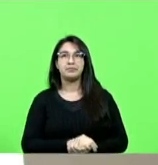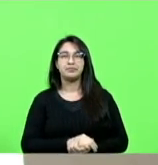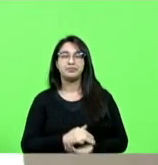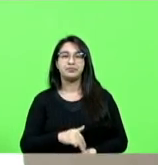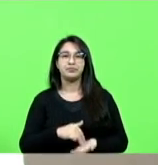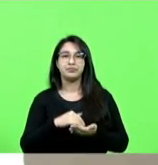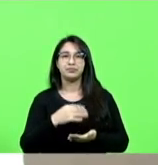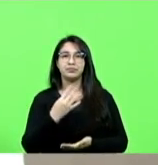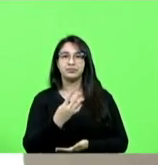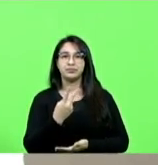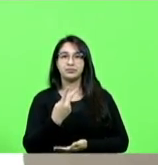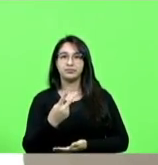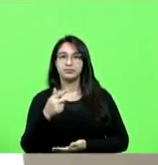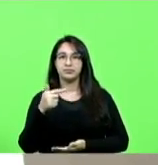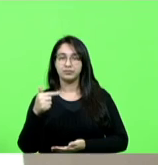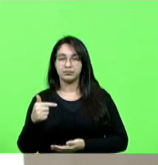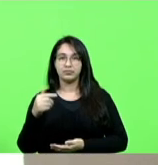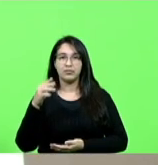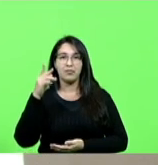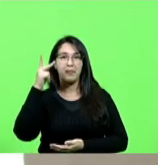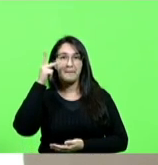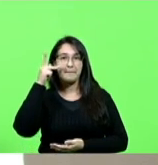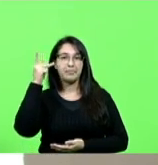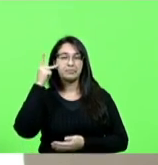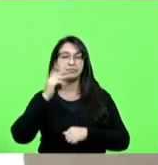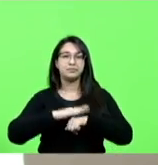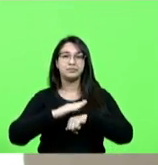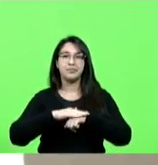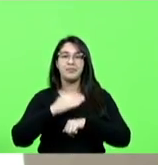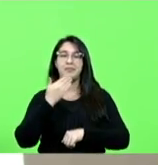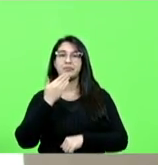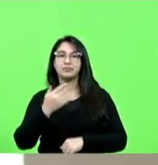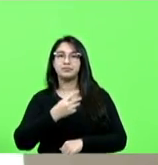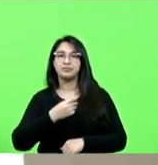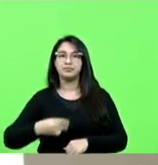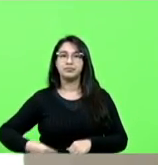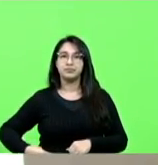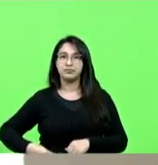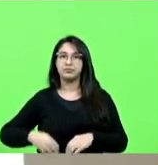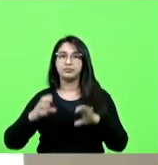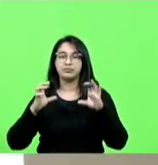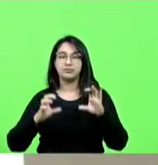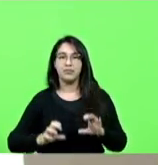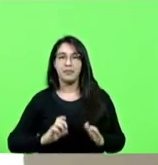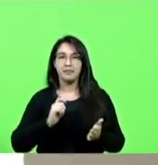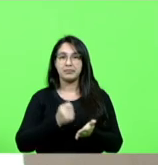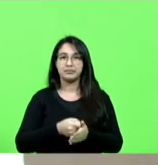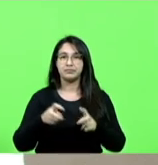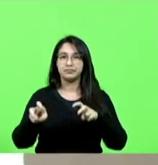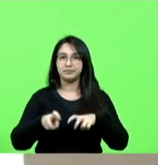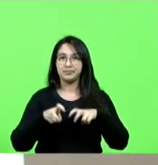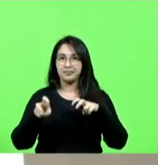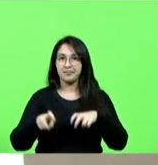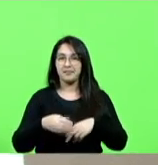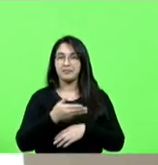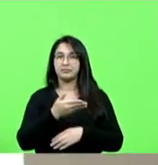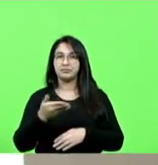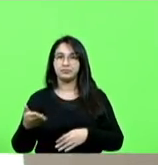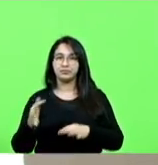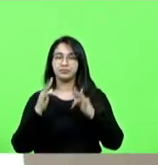Moção 427. Autor deputado Paulinha. Apelando ao ministro da cidadania. Pela realização do pagamento aos agricultores familiares catarinenses que estão